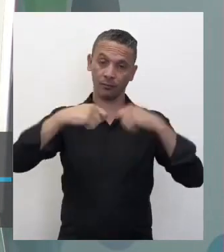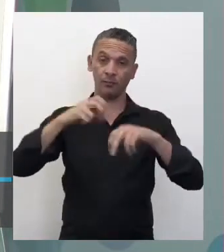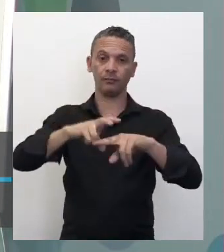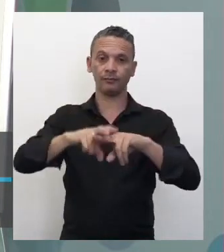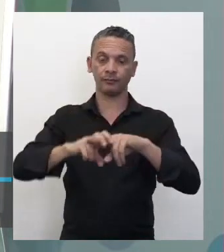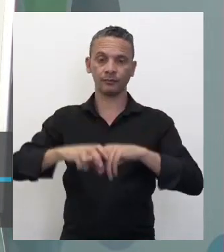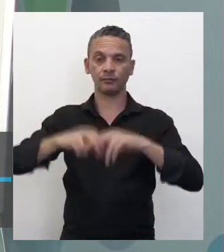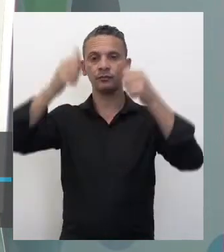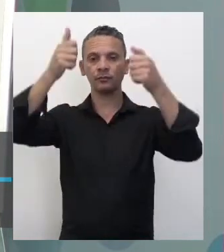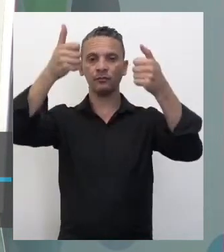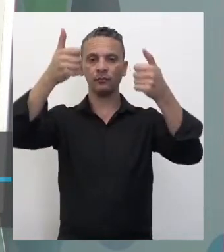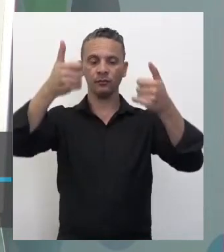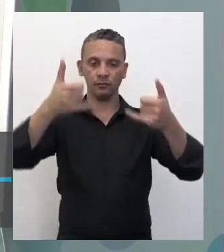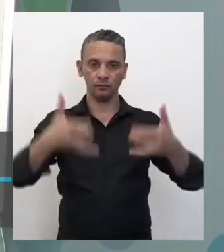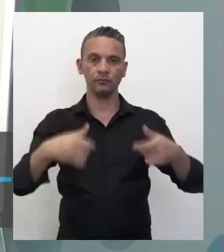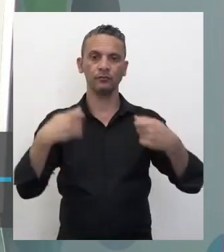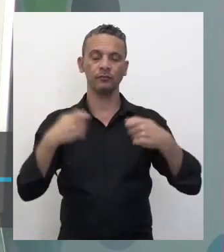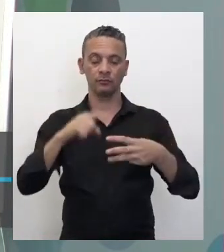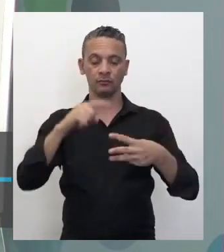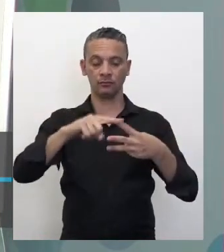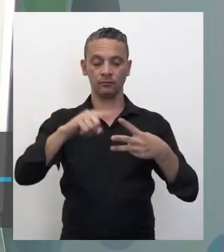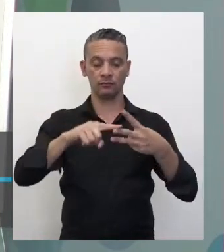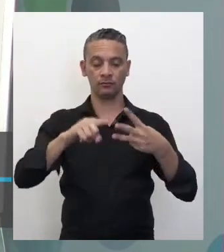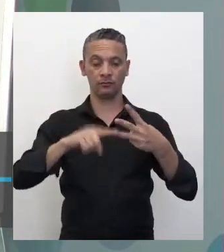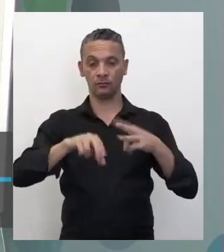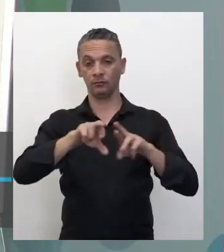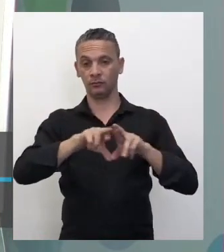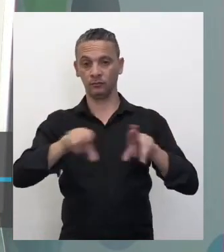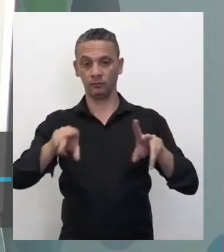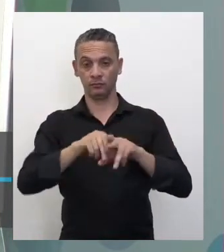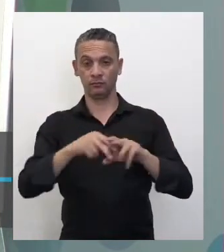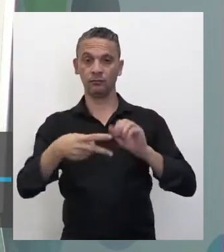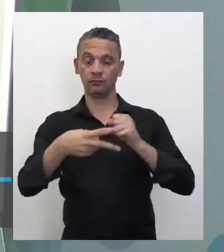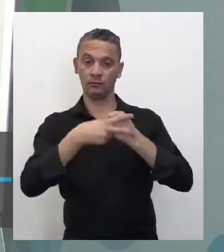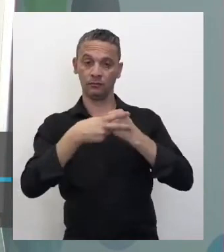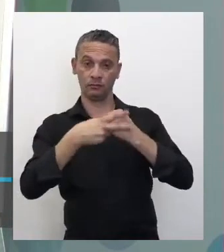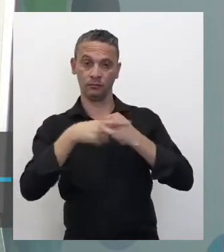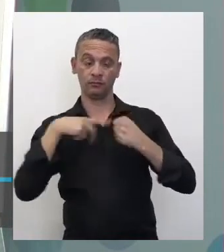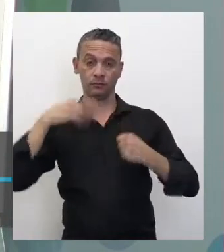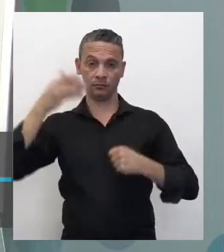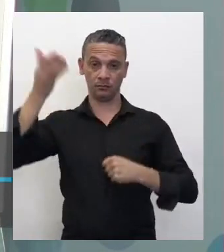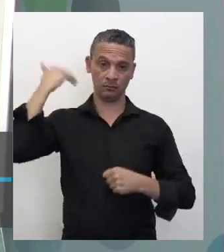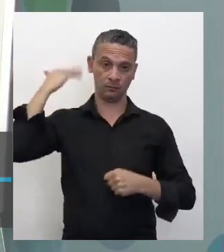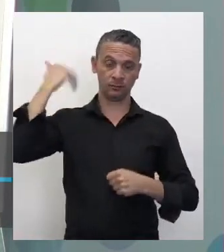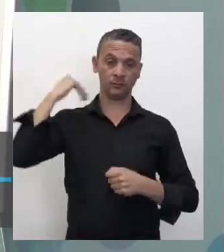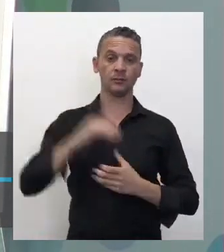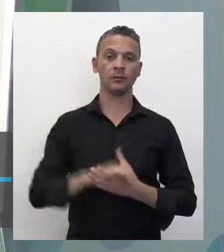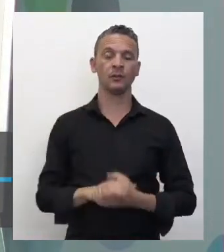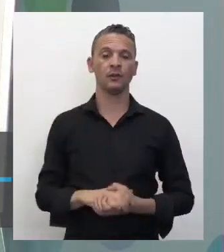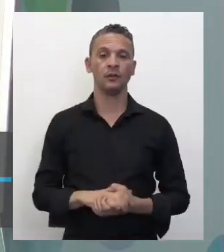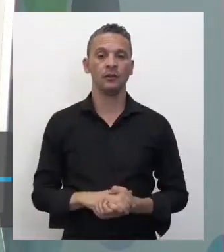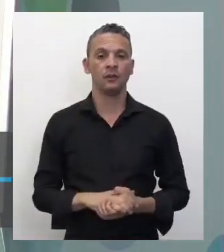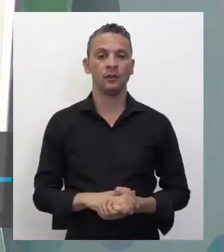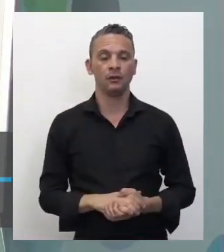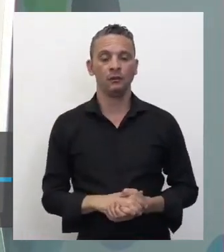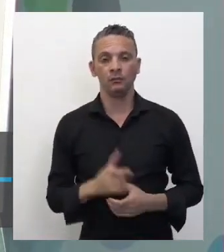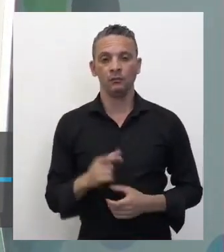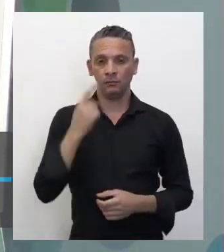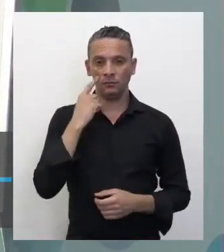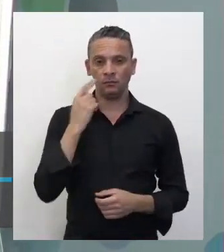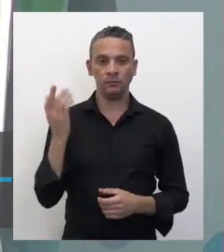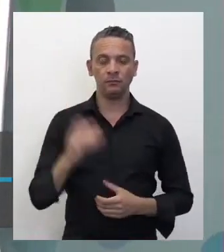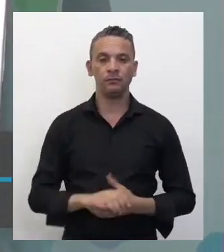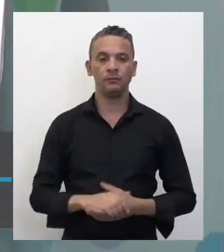gente fala que tem 3 pronúncias diferentes para os verbos regulares no passado. Tudo bem? Então, vamos voltar para cá, só